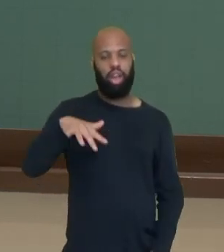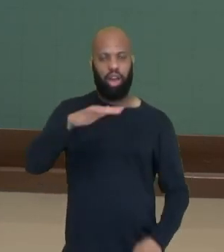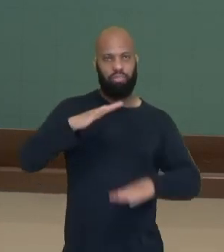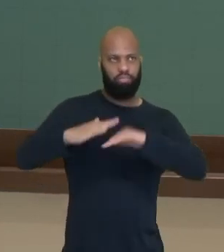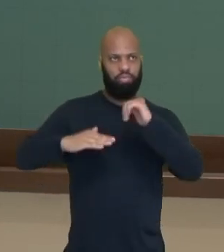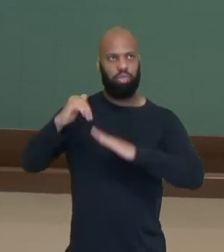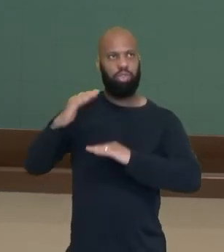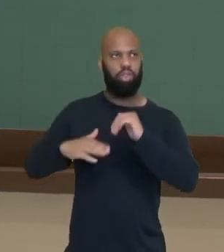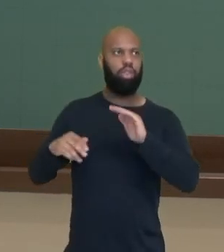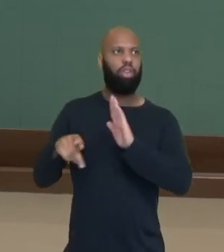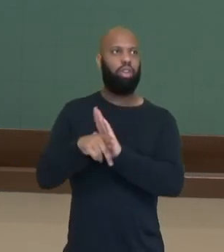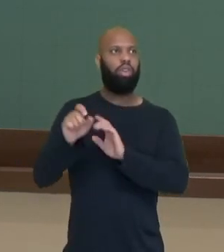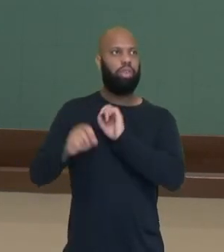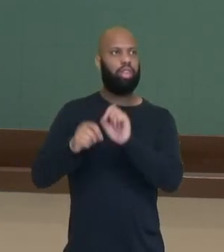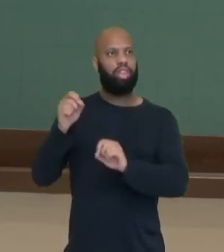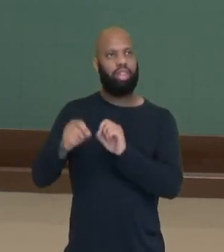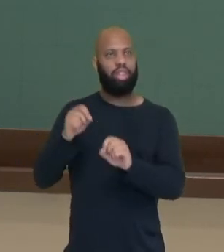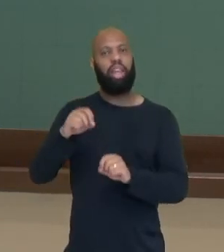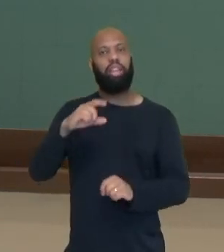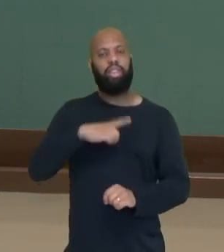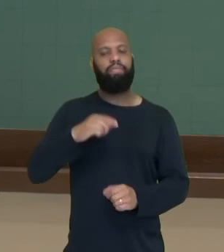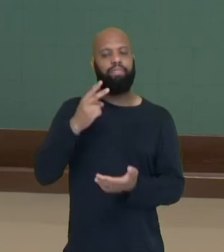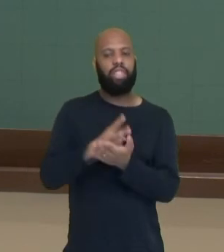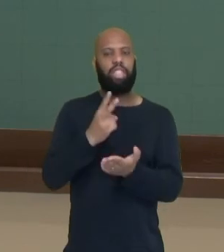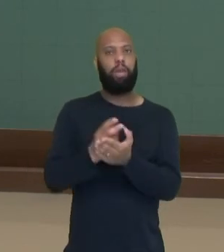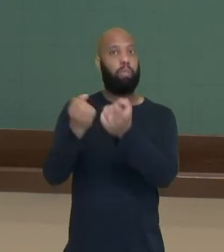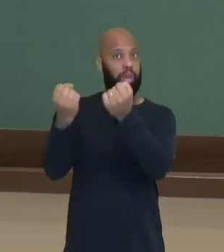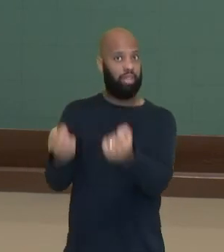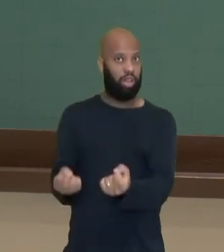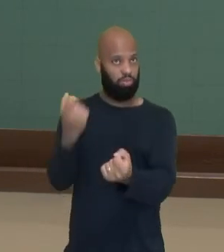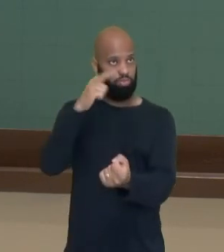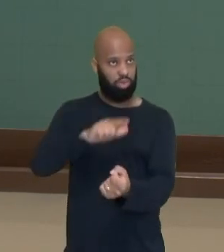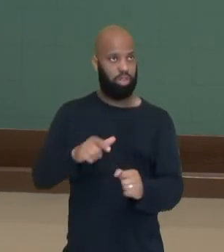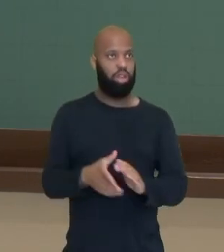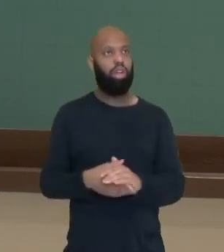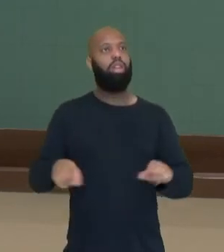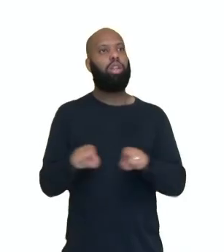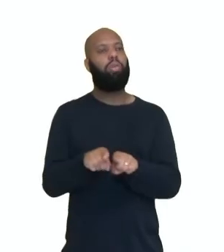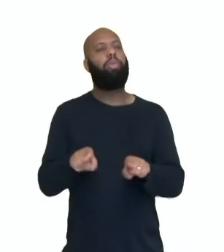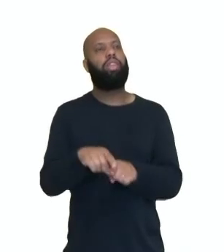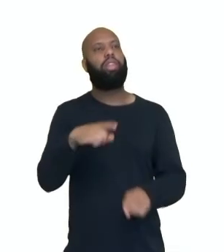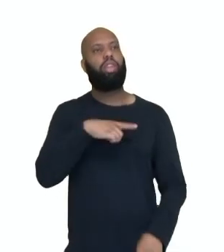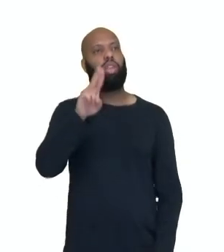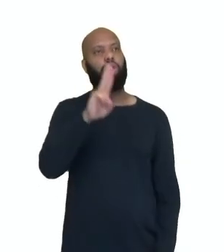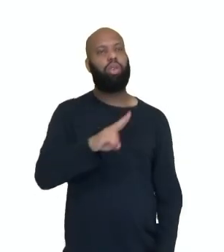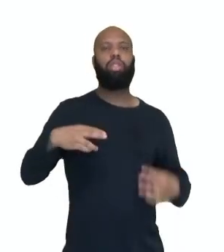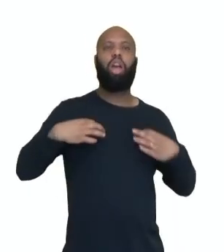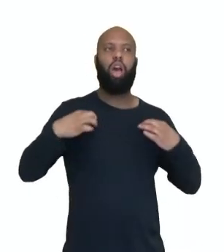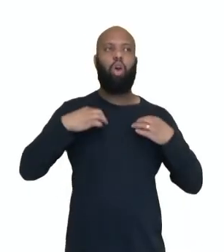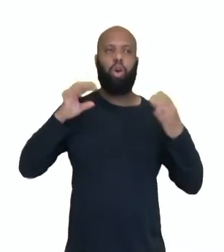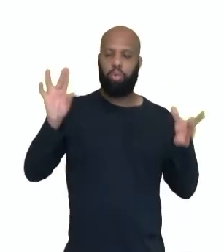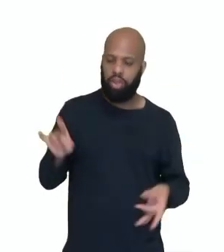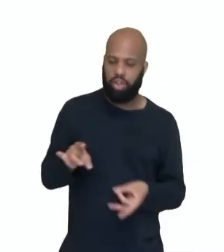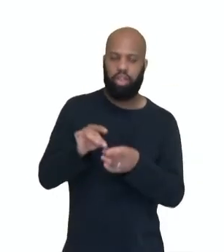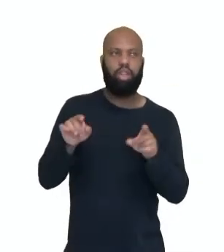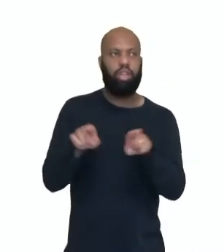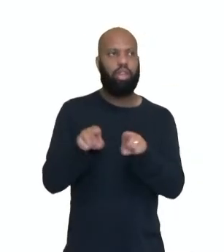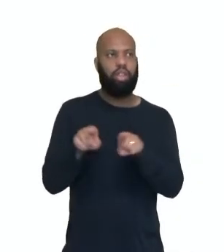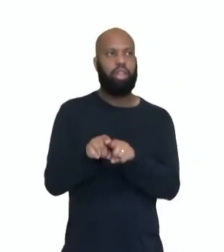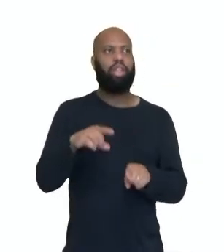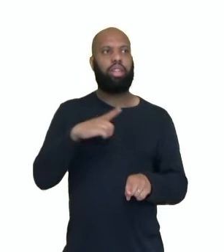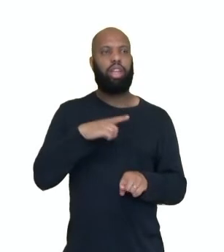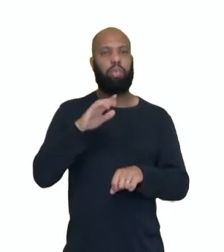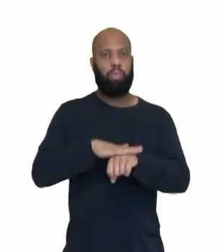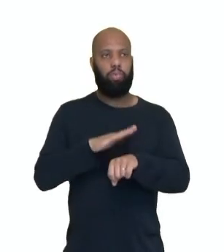sumô, para que eles não fiquem em desvantagem em relação aos adversários. Eles têm que usar vestimentas específicas, seja durante